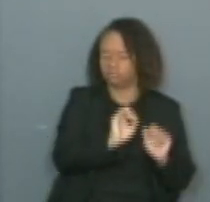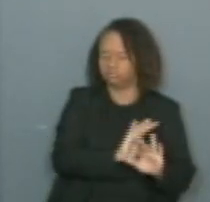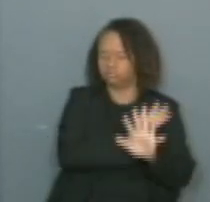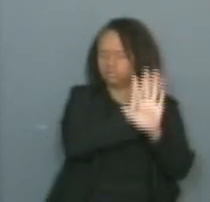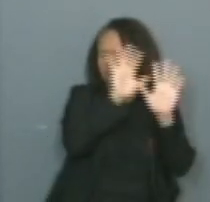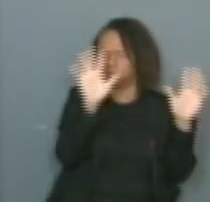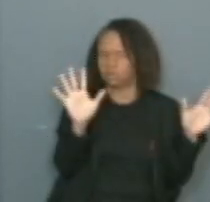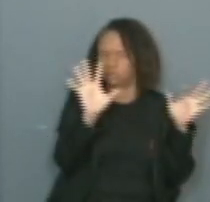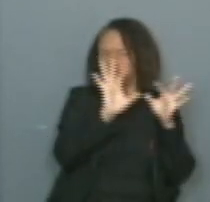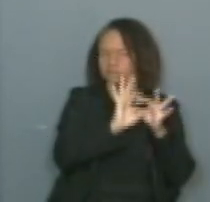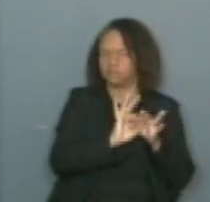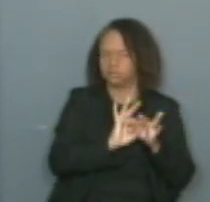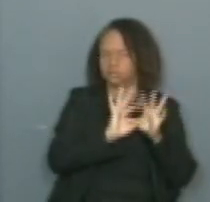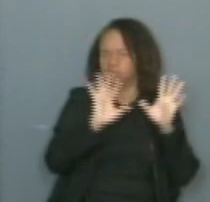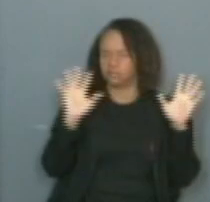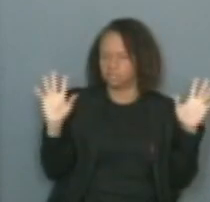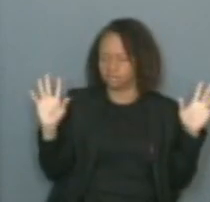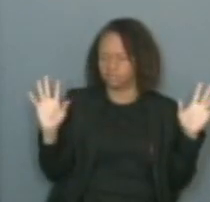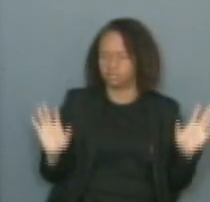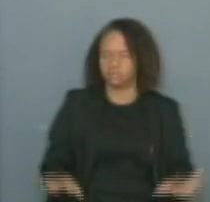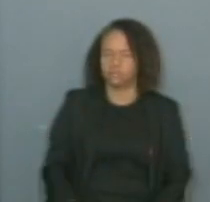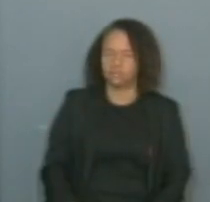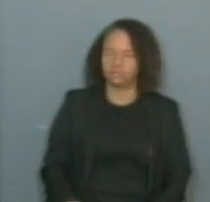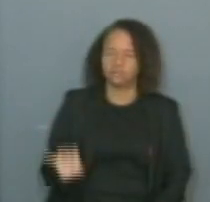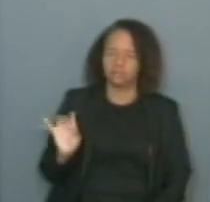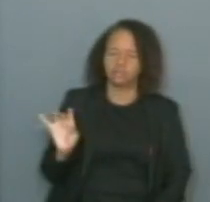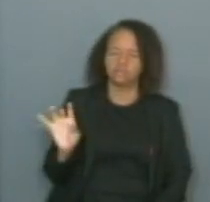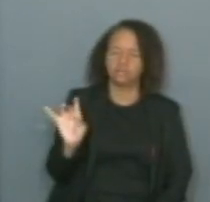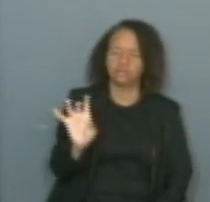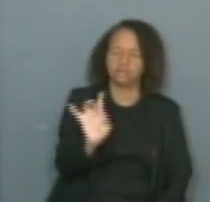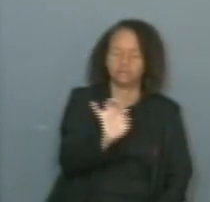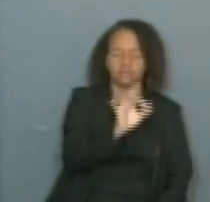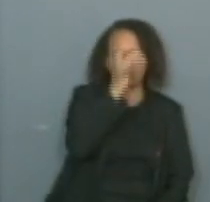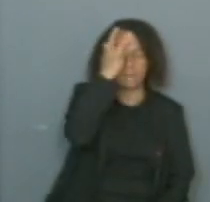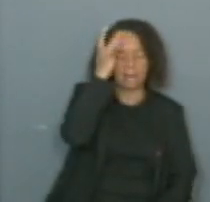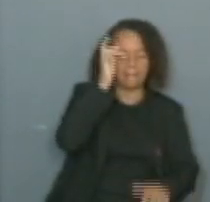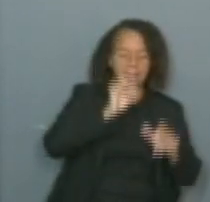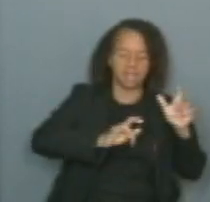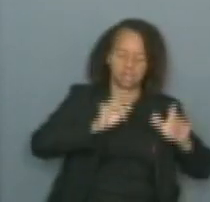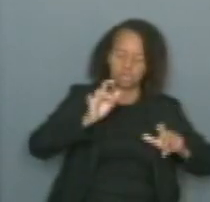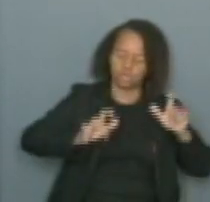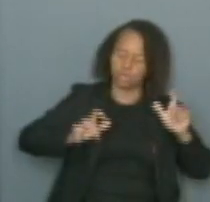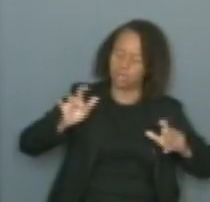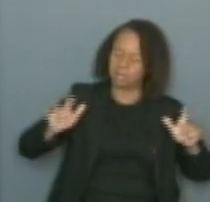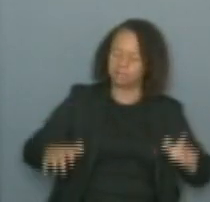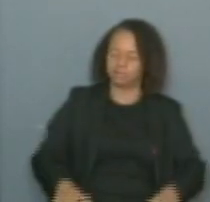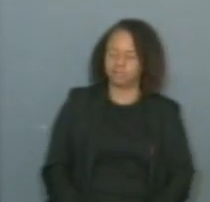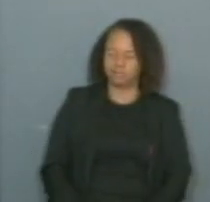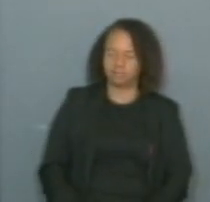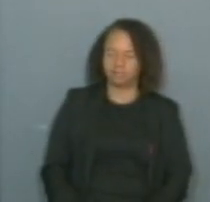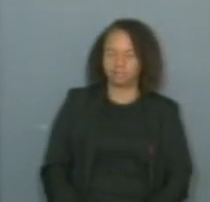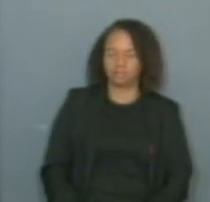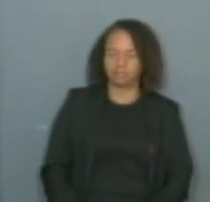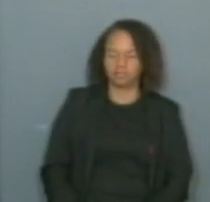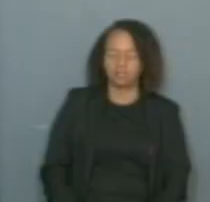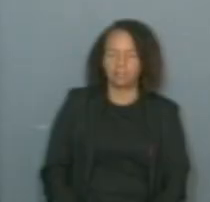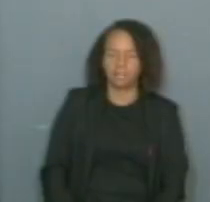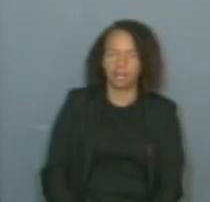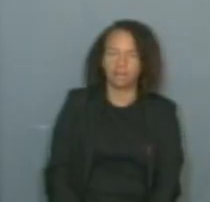transparência, a liberdade de cada pessoa, para